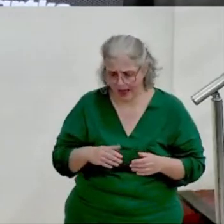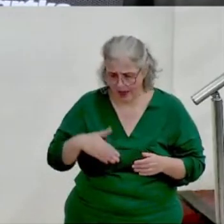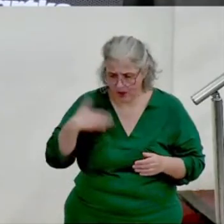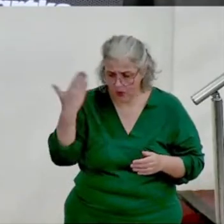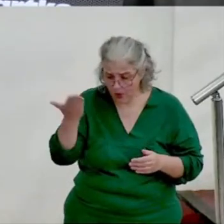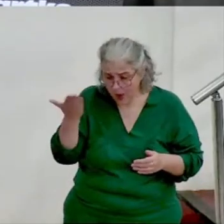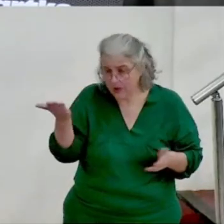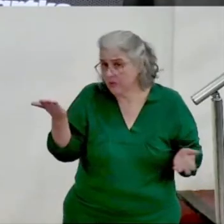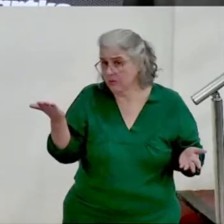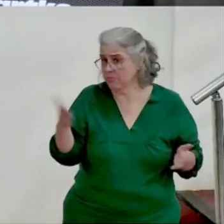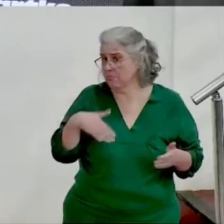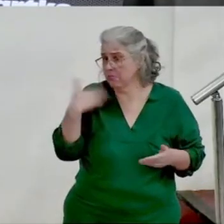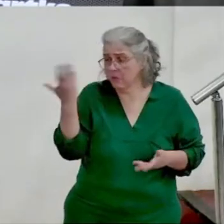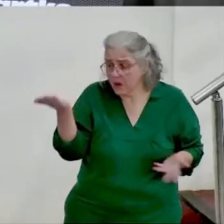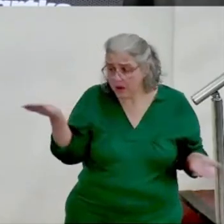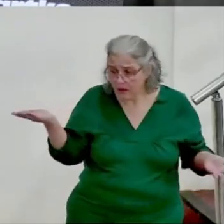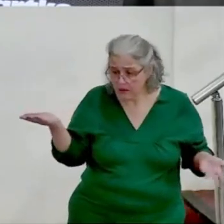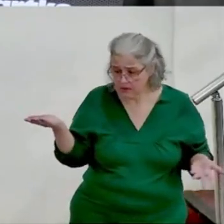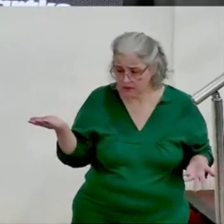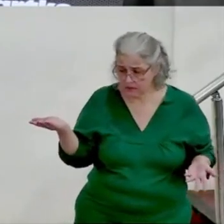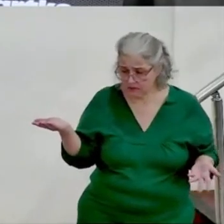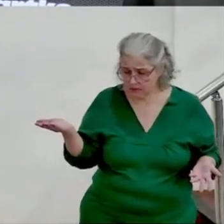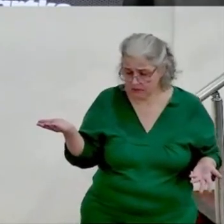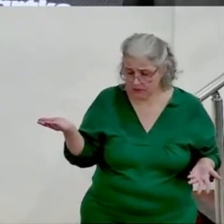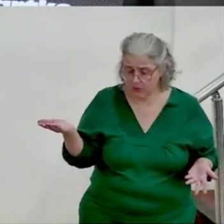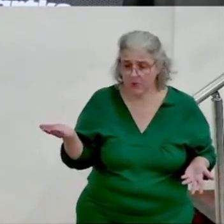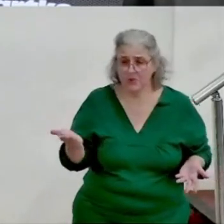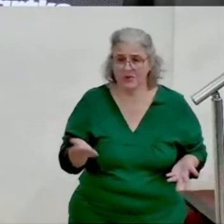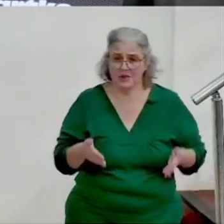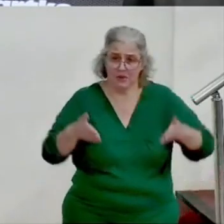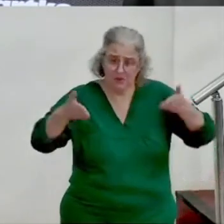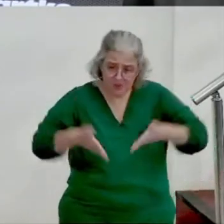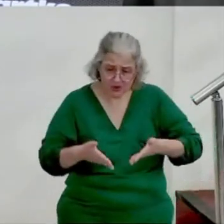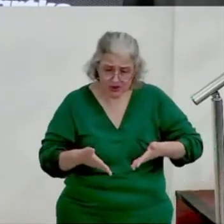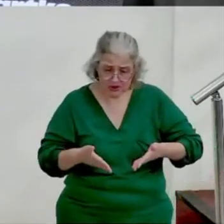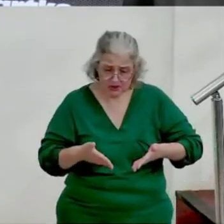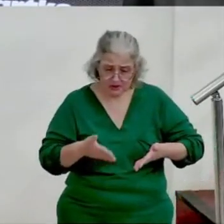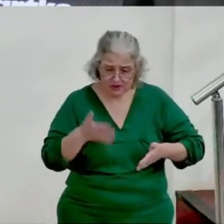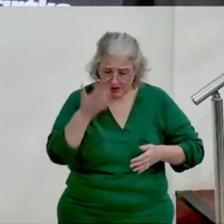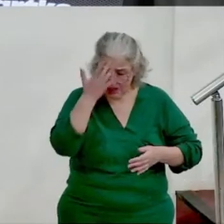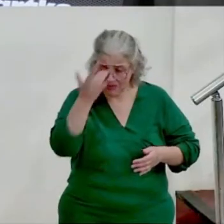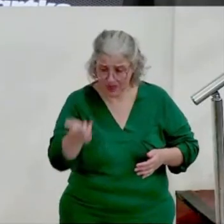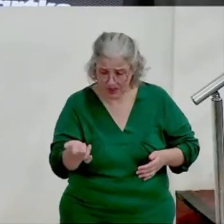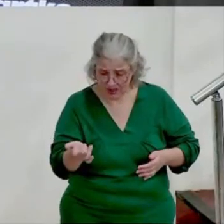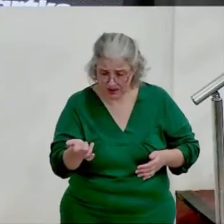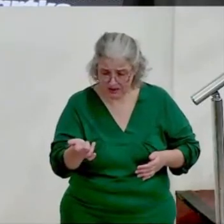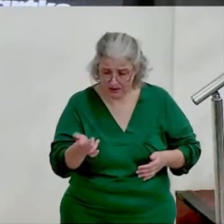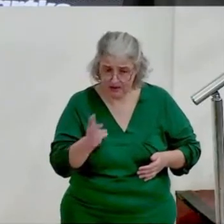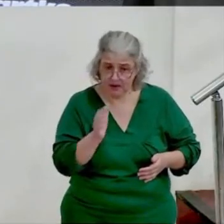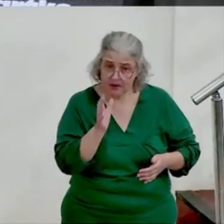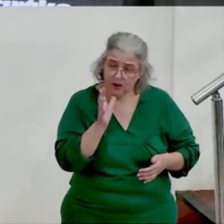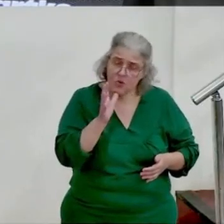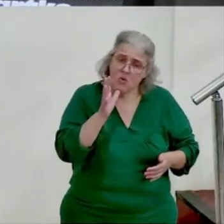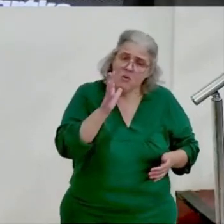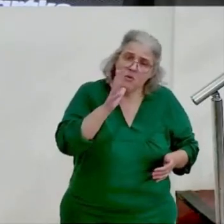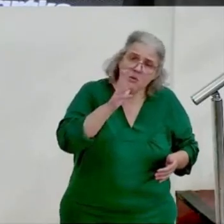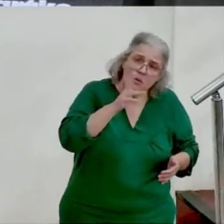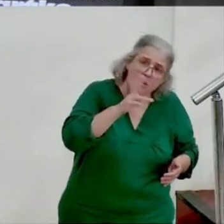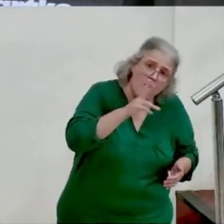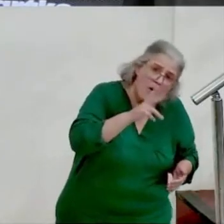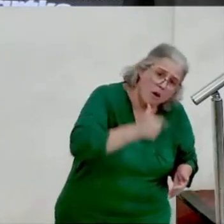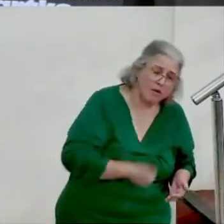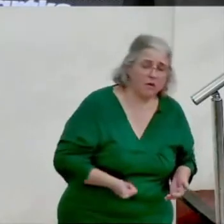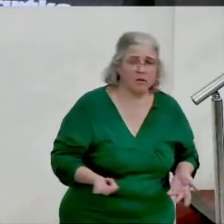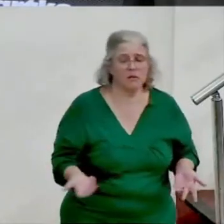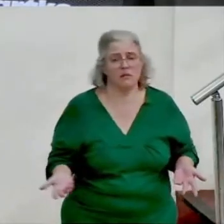hoje? Será que é amanhã? Será que vai demorar ainda? Será que dá para a gente calcular quando é que chega esse